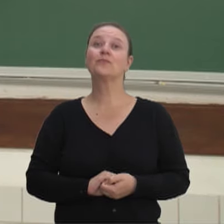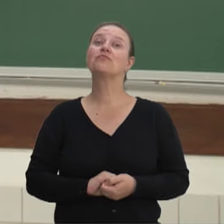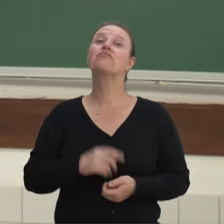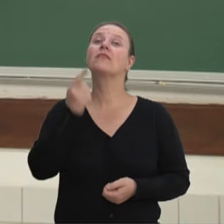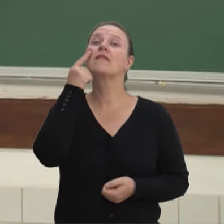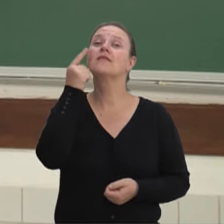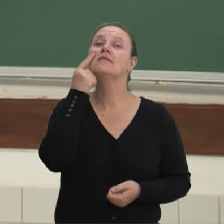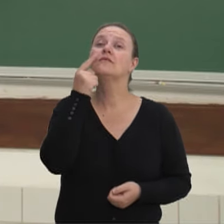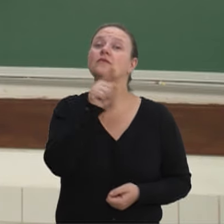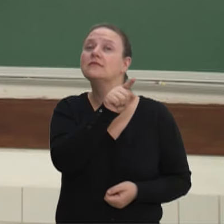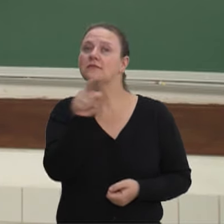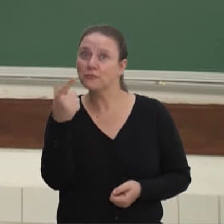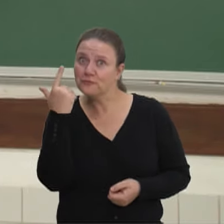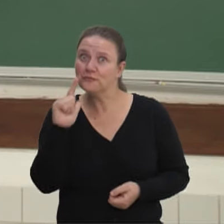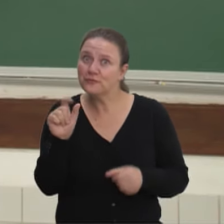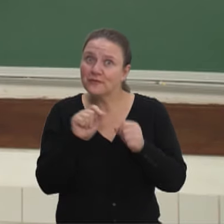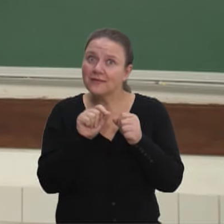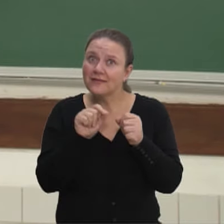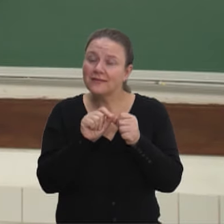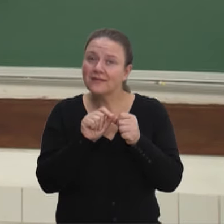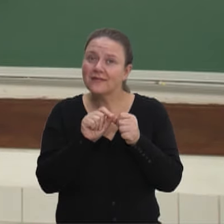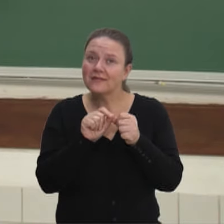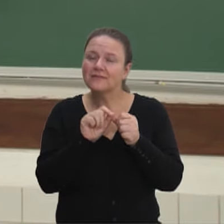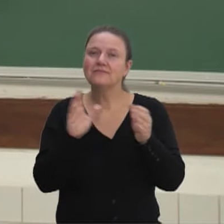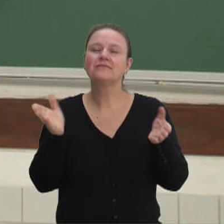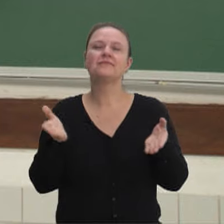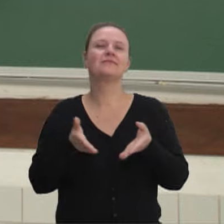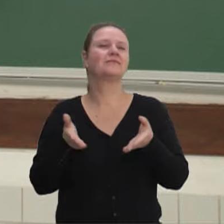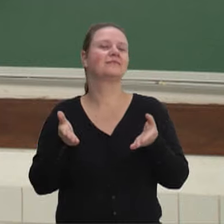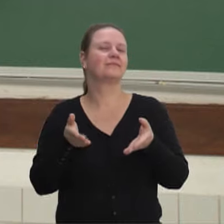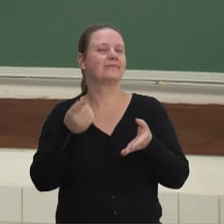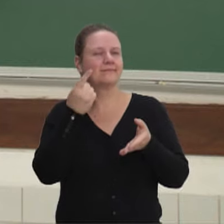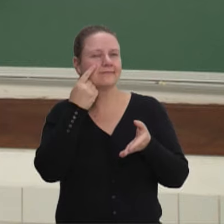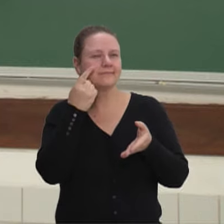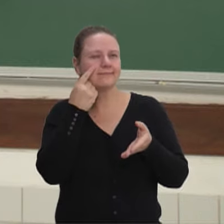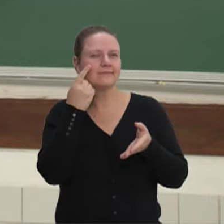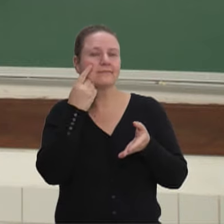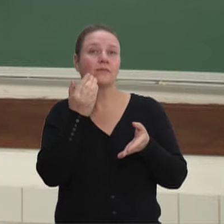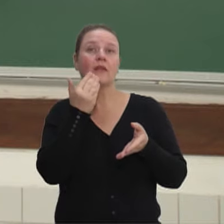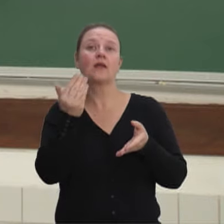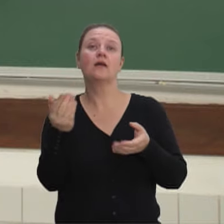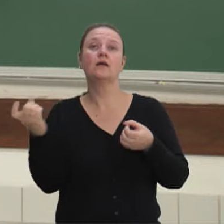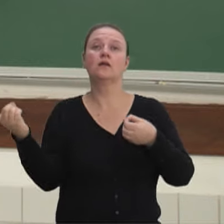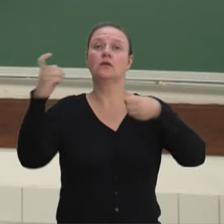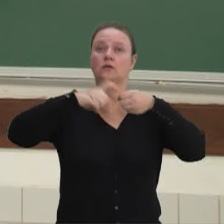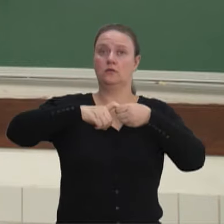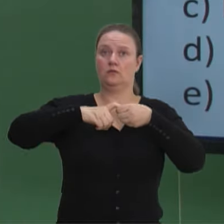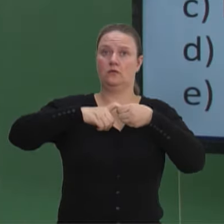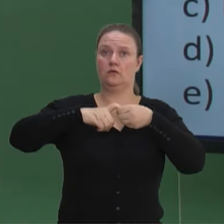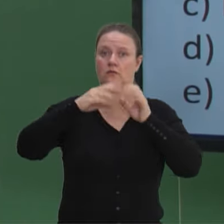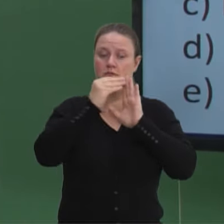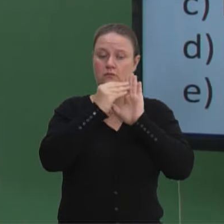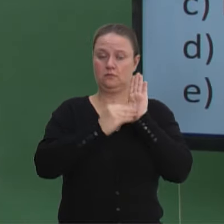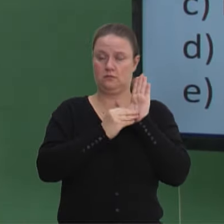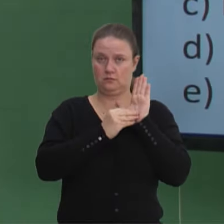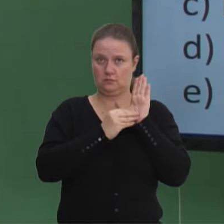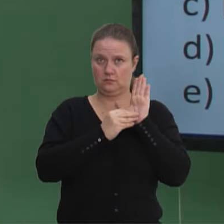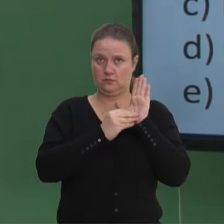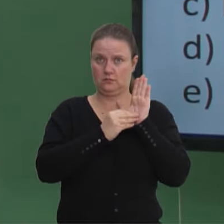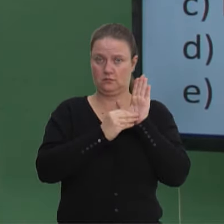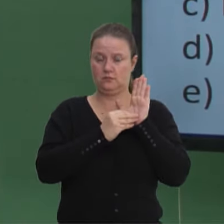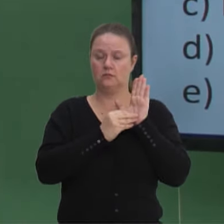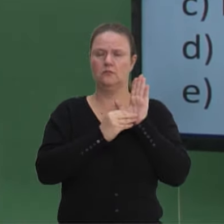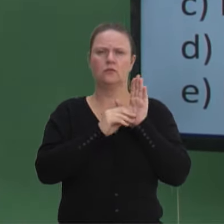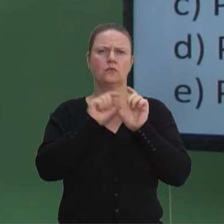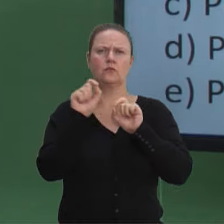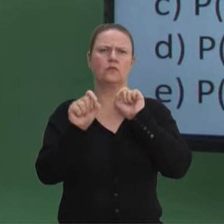E aí, pessoal, conseguiram? A gente tem, vamos lá, pedir para retornar lá no conteúdo. Qual